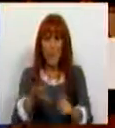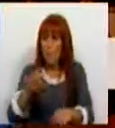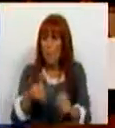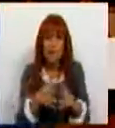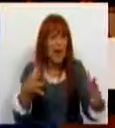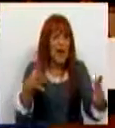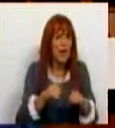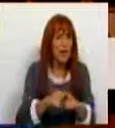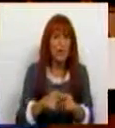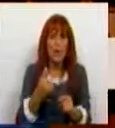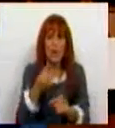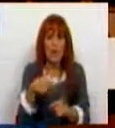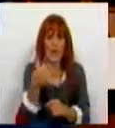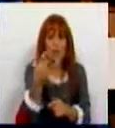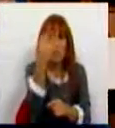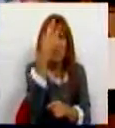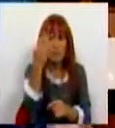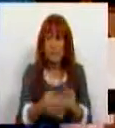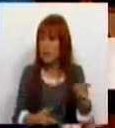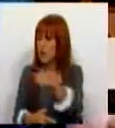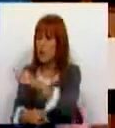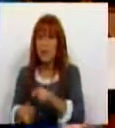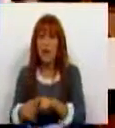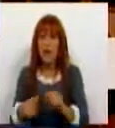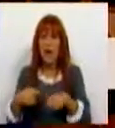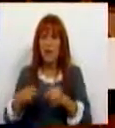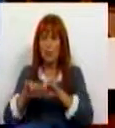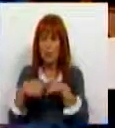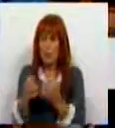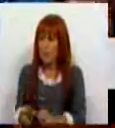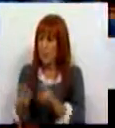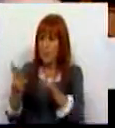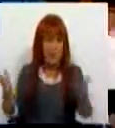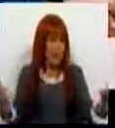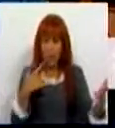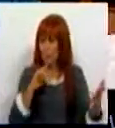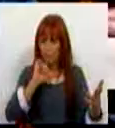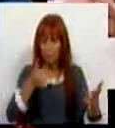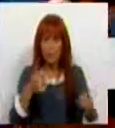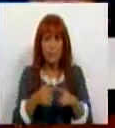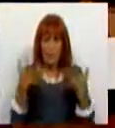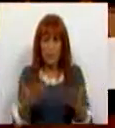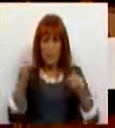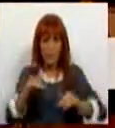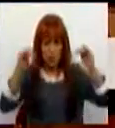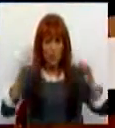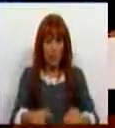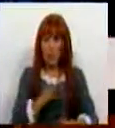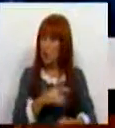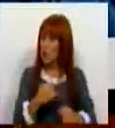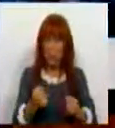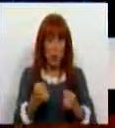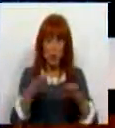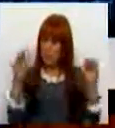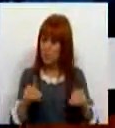país cresce e temos reais 1,5, quando a despesa social tem que aumentar, não é possível reduzir a carga fiscal. Nem os senhores